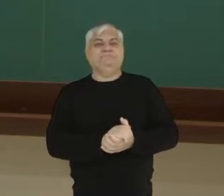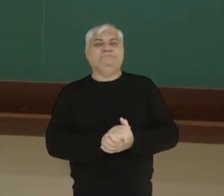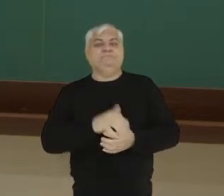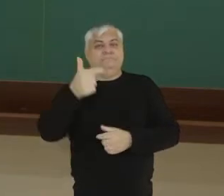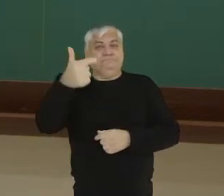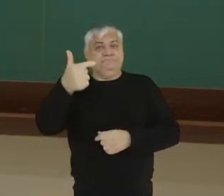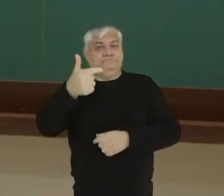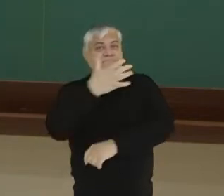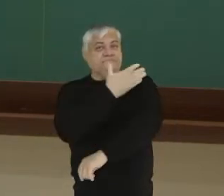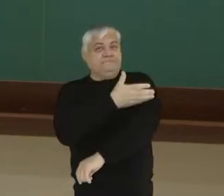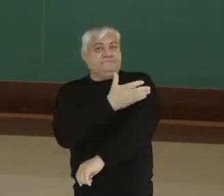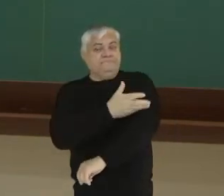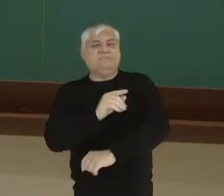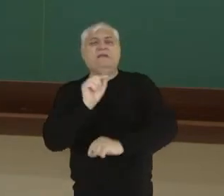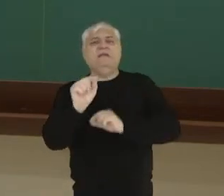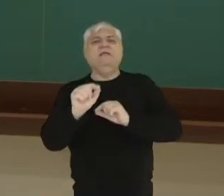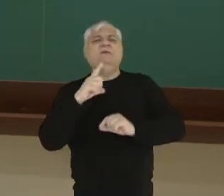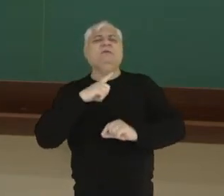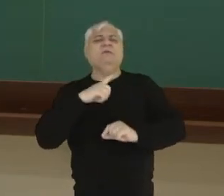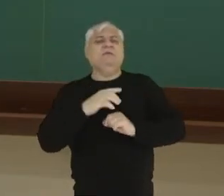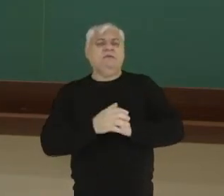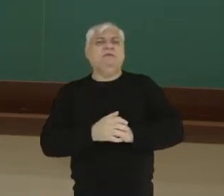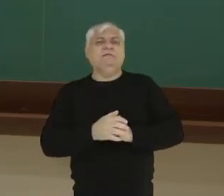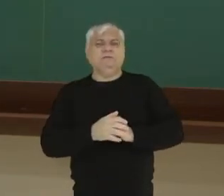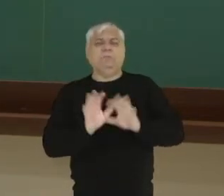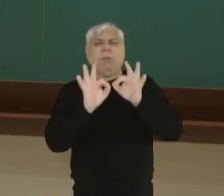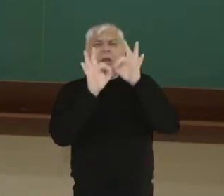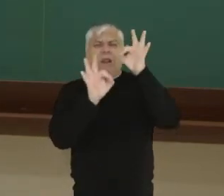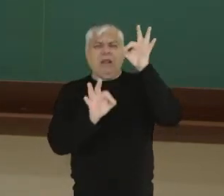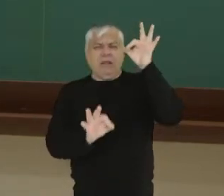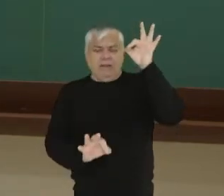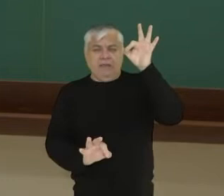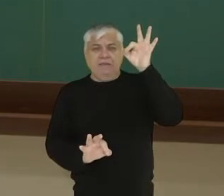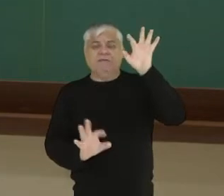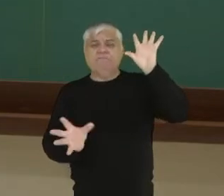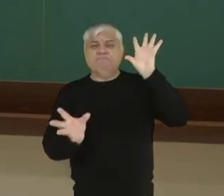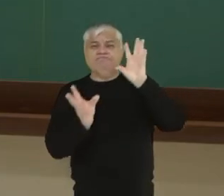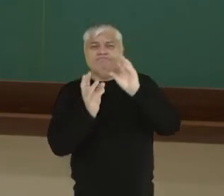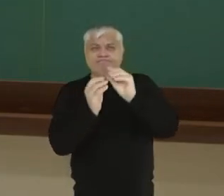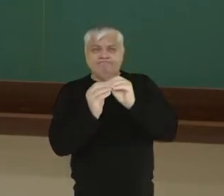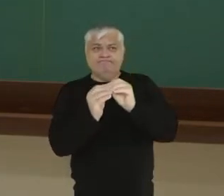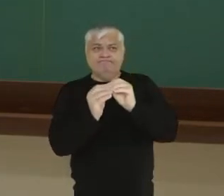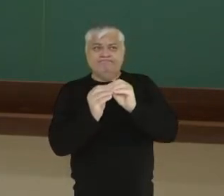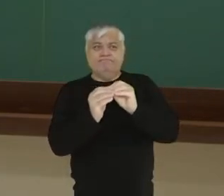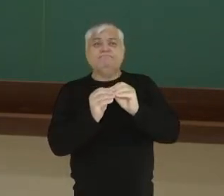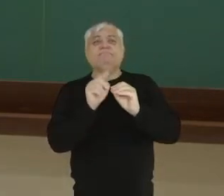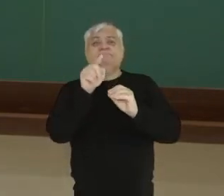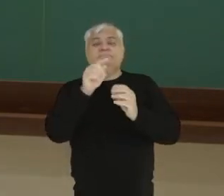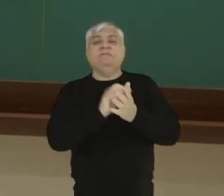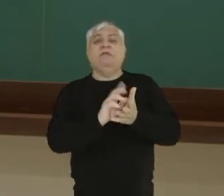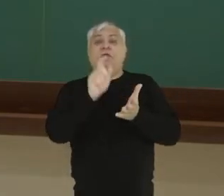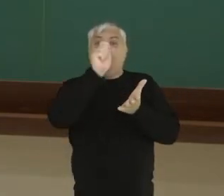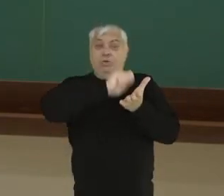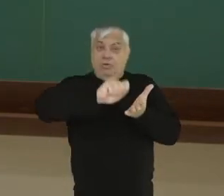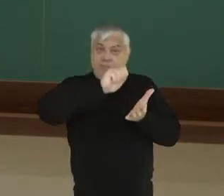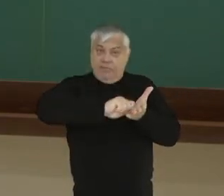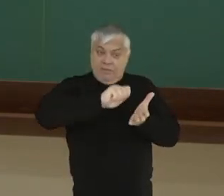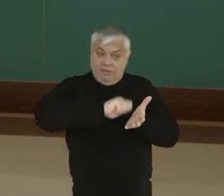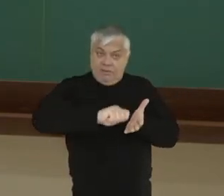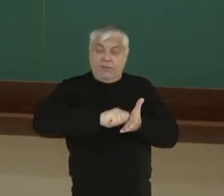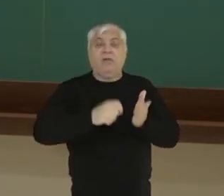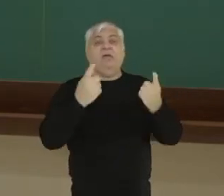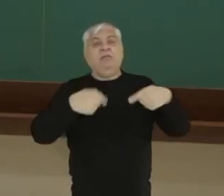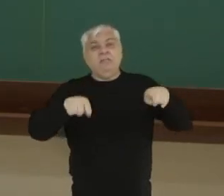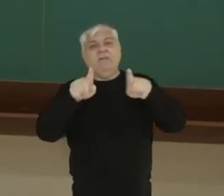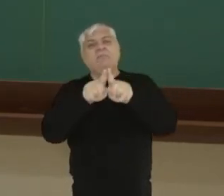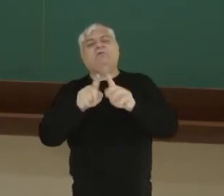Esse exercício 2, ele tem um enunciado um pouco comprido. Então, nós vamos fazer o seguinte. Nós vamos começar copiando essa tela, aí eu volto